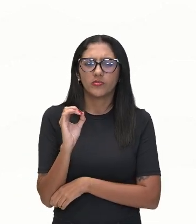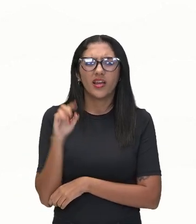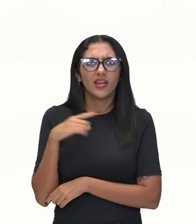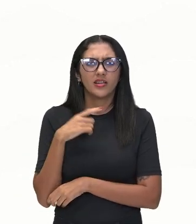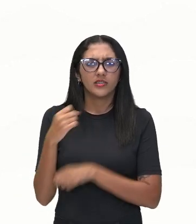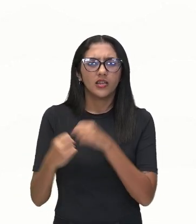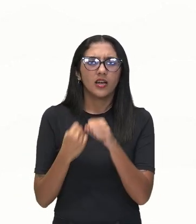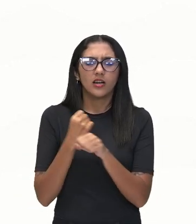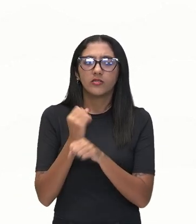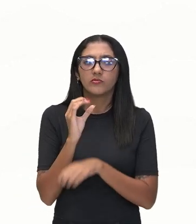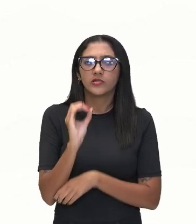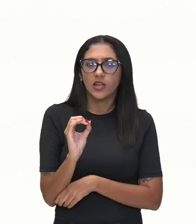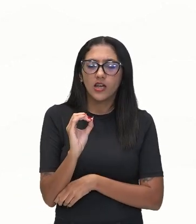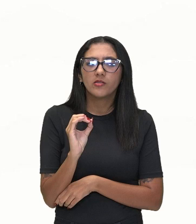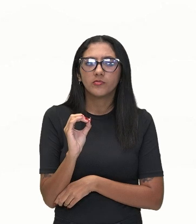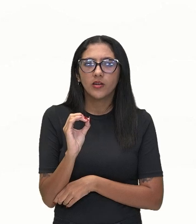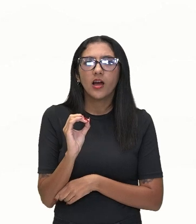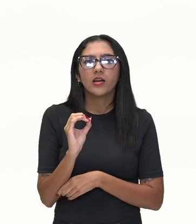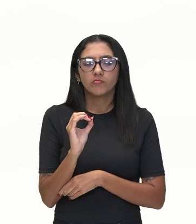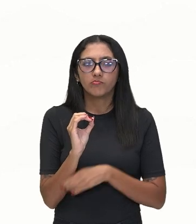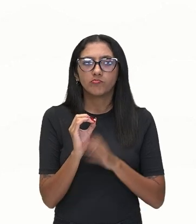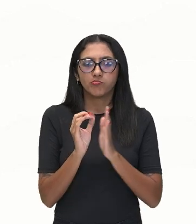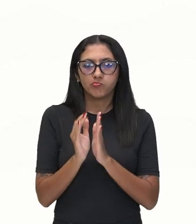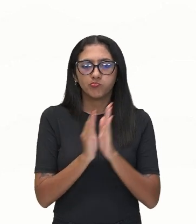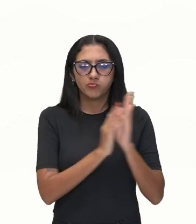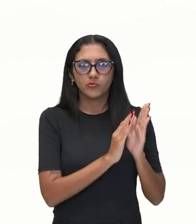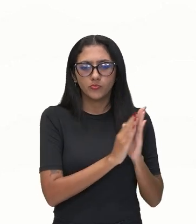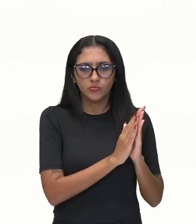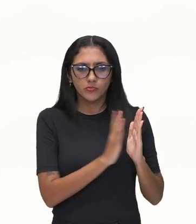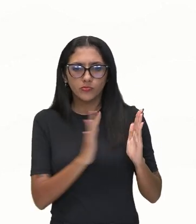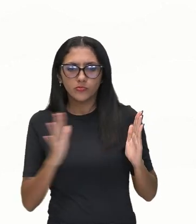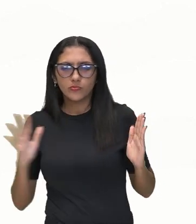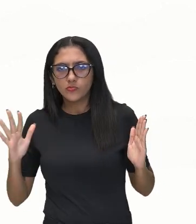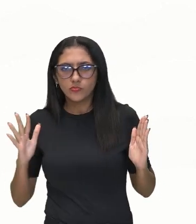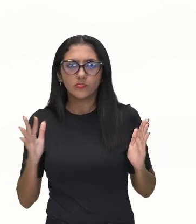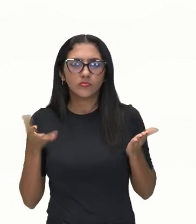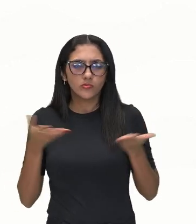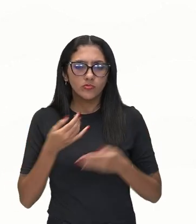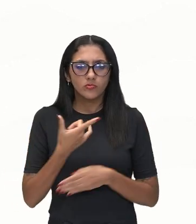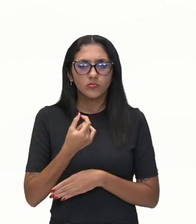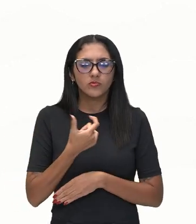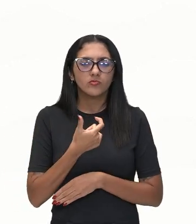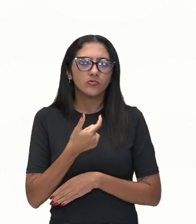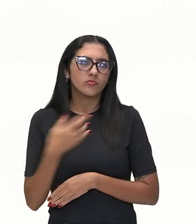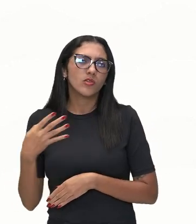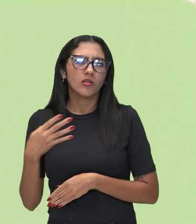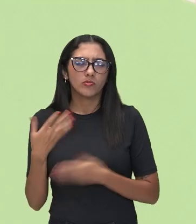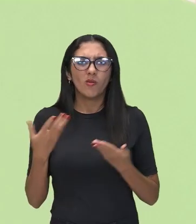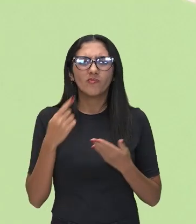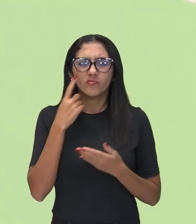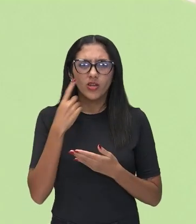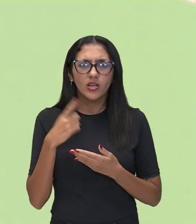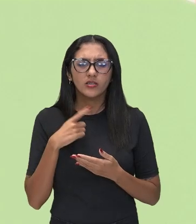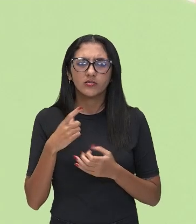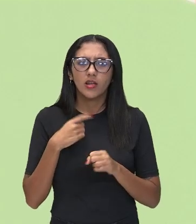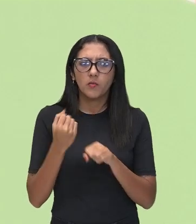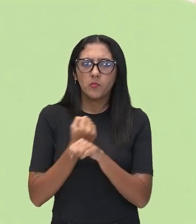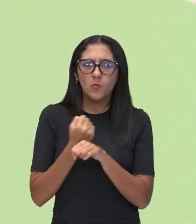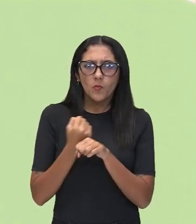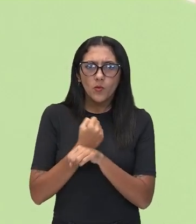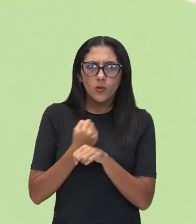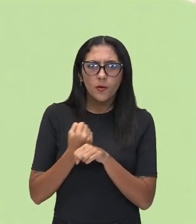depois nós estamos atualmente no ano 2024. Então, nós temos aí um período de tempo que